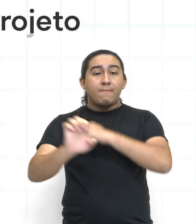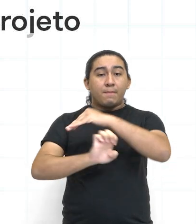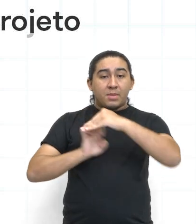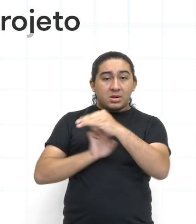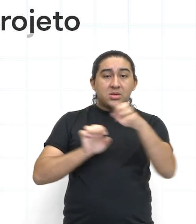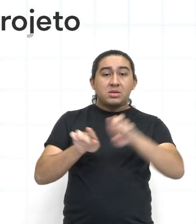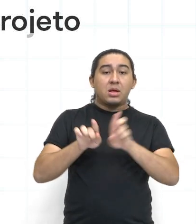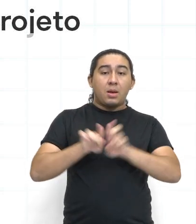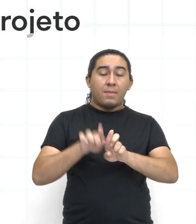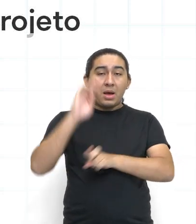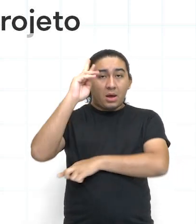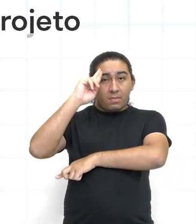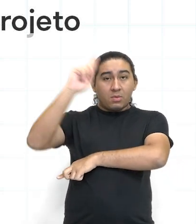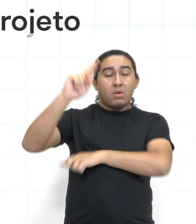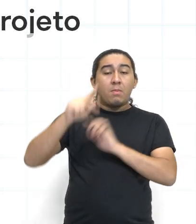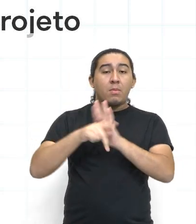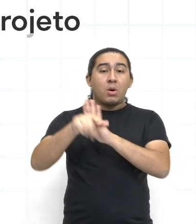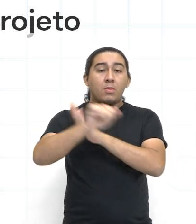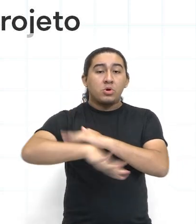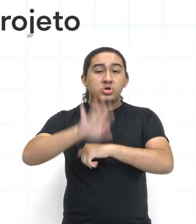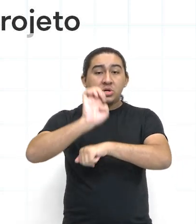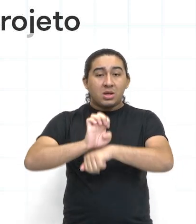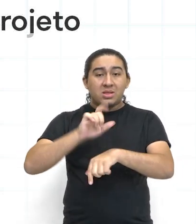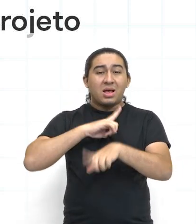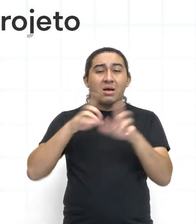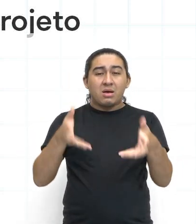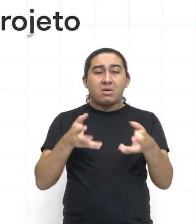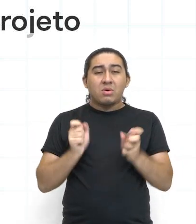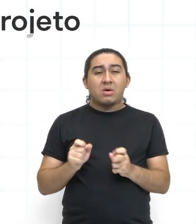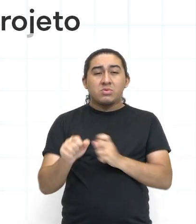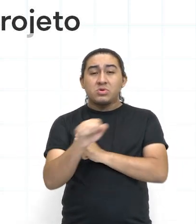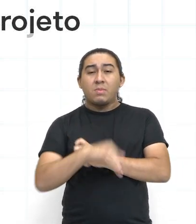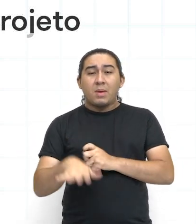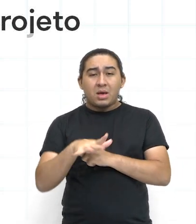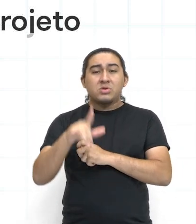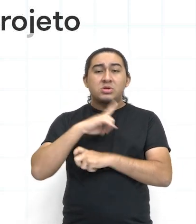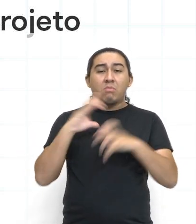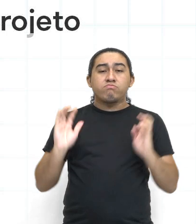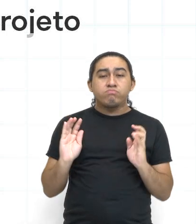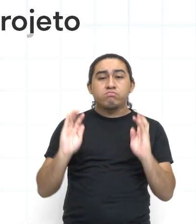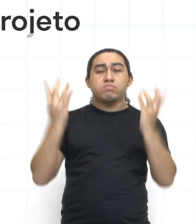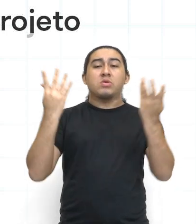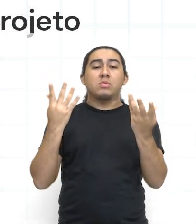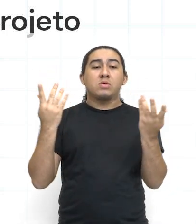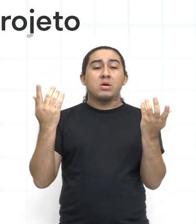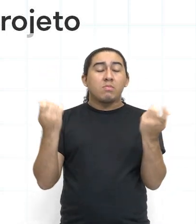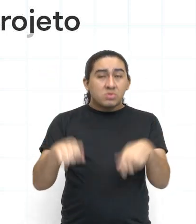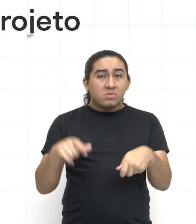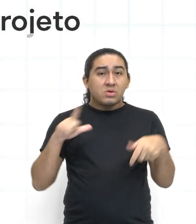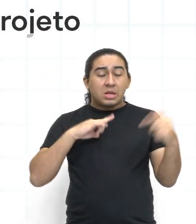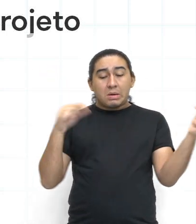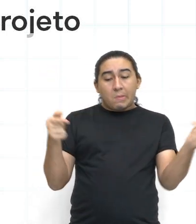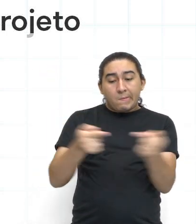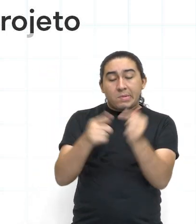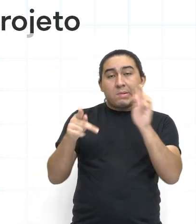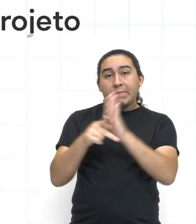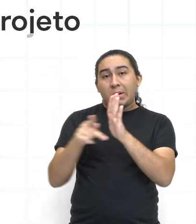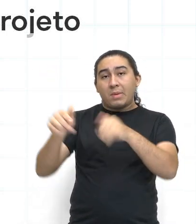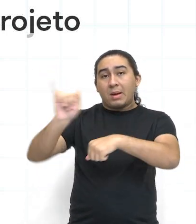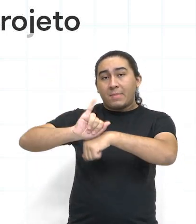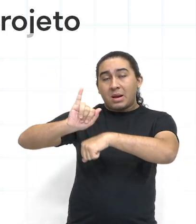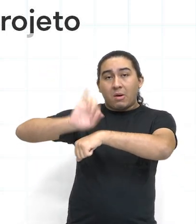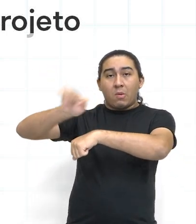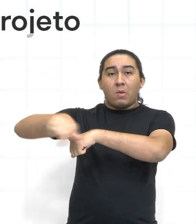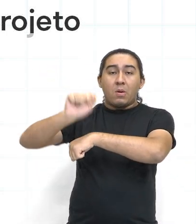do Estado queriam uma casa de espetáculo que tivesse, né, a altura das grandes cidades